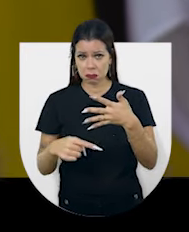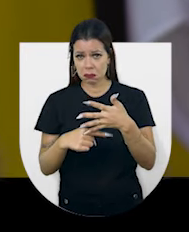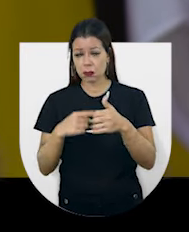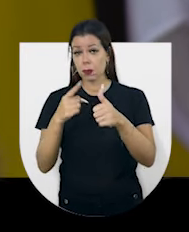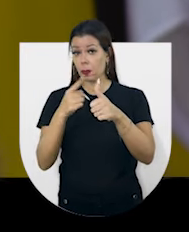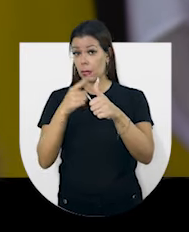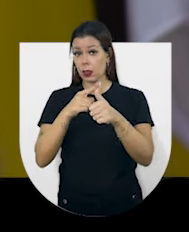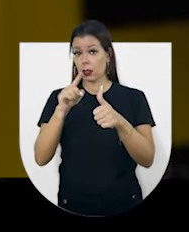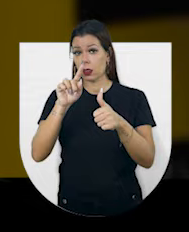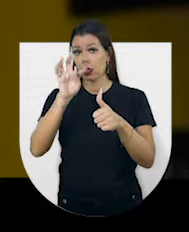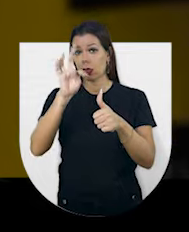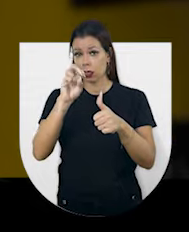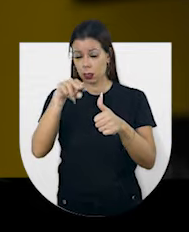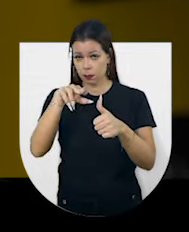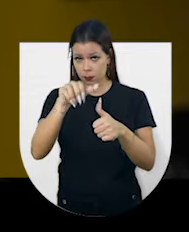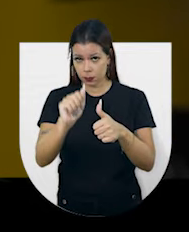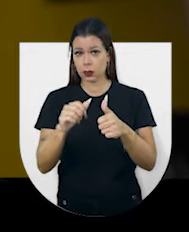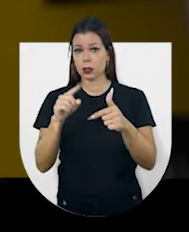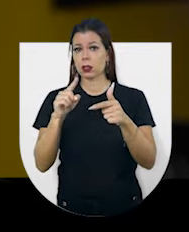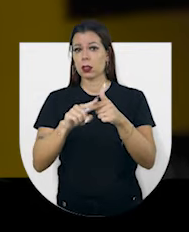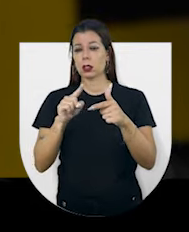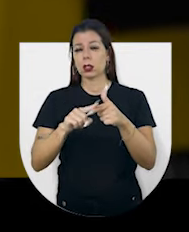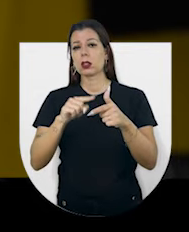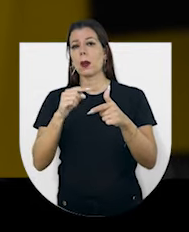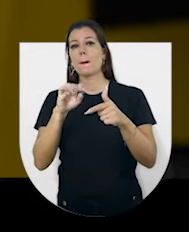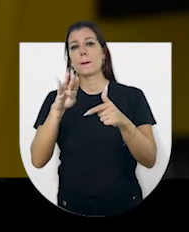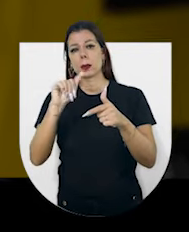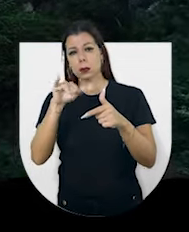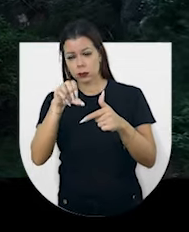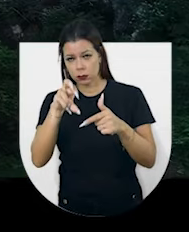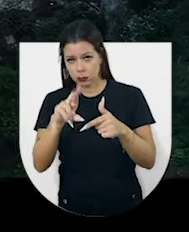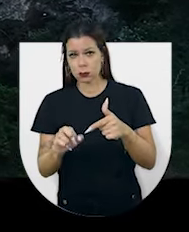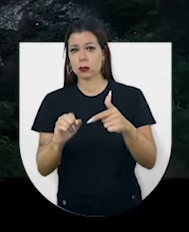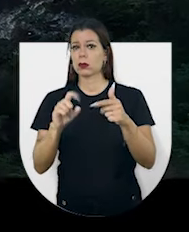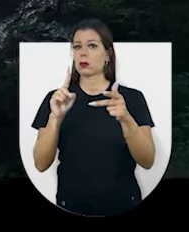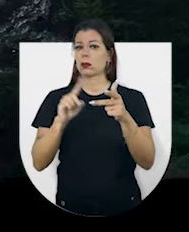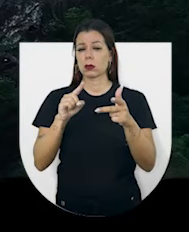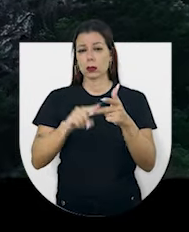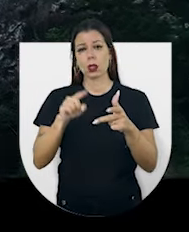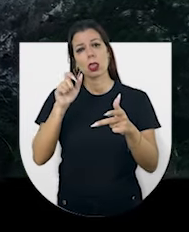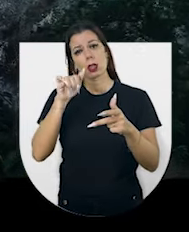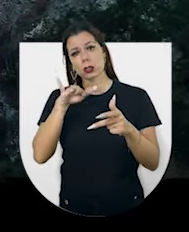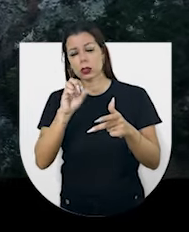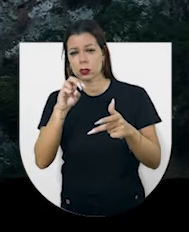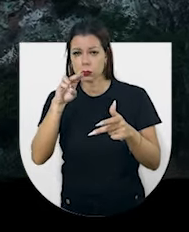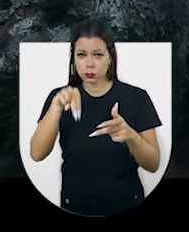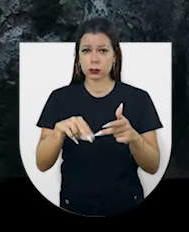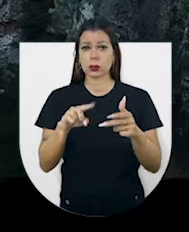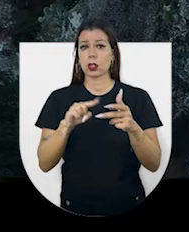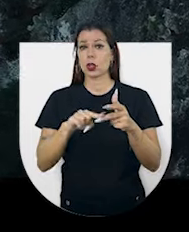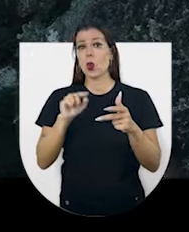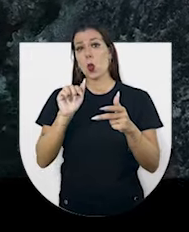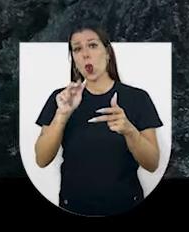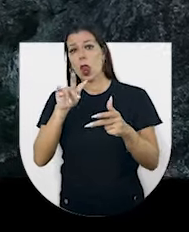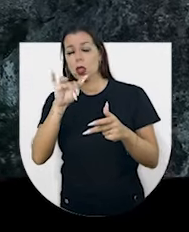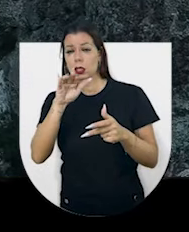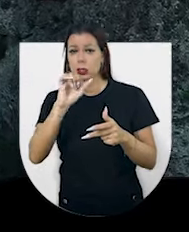são terena, Kinikinawa, Bororo, Aticum, Guarani